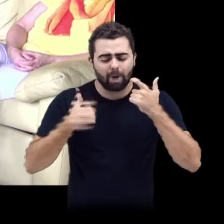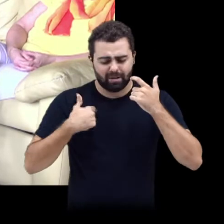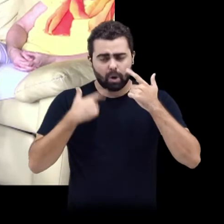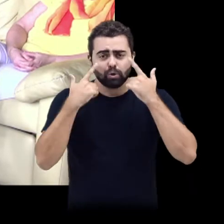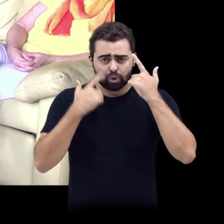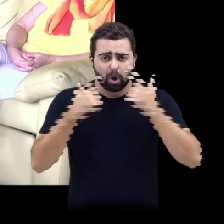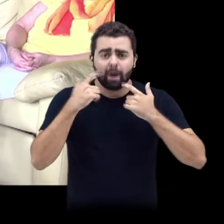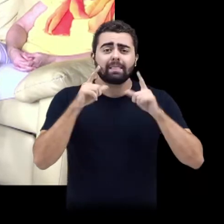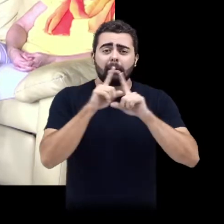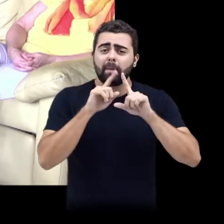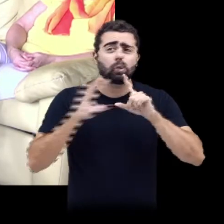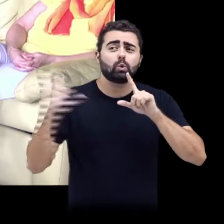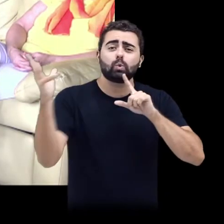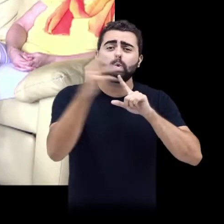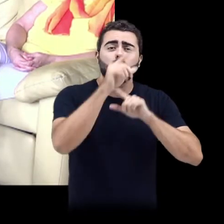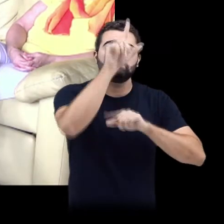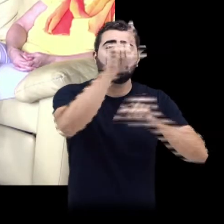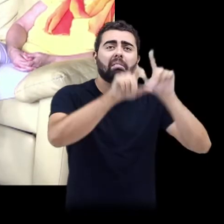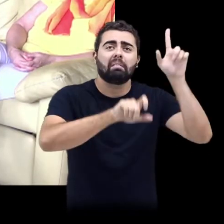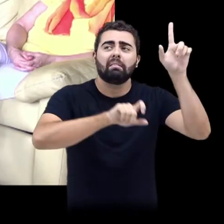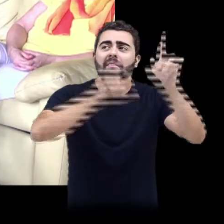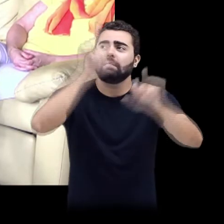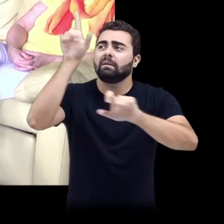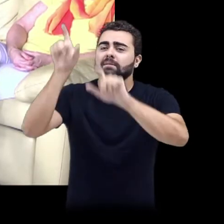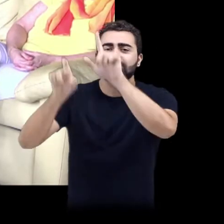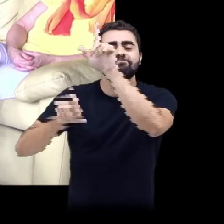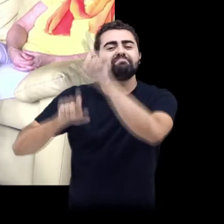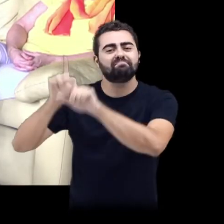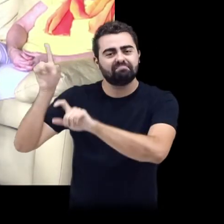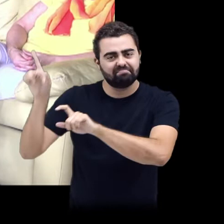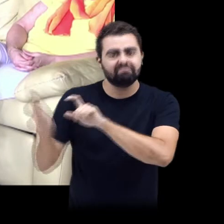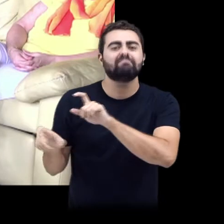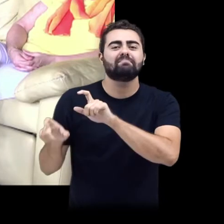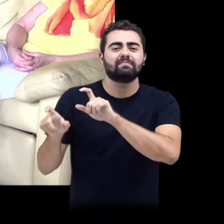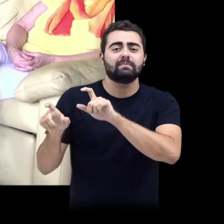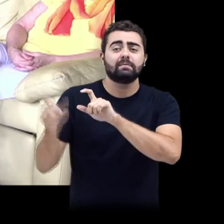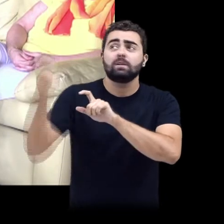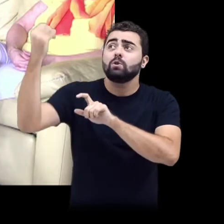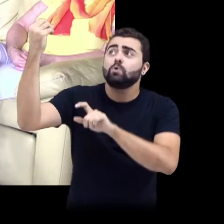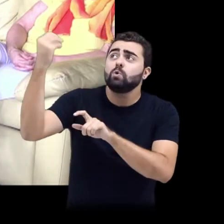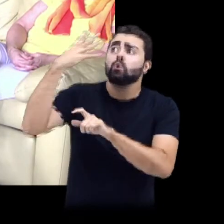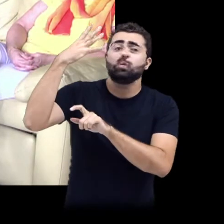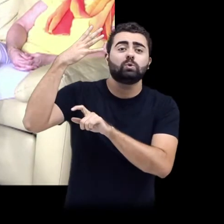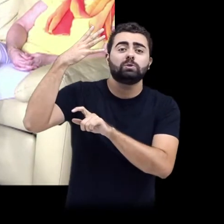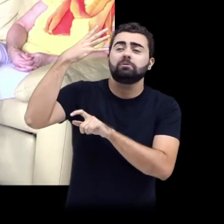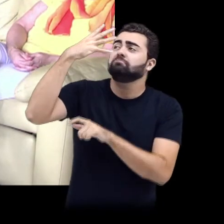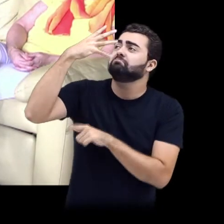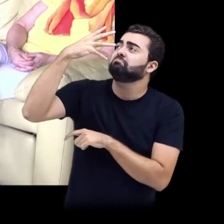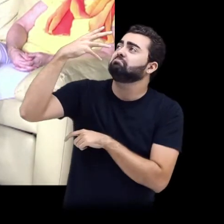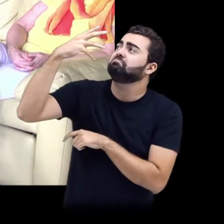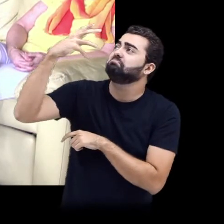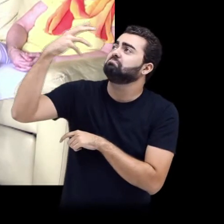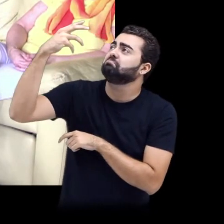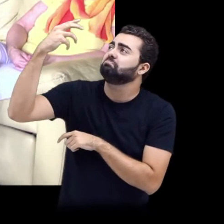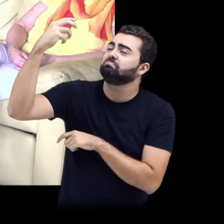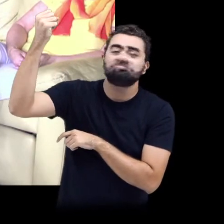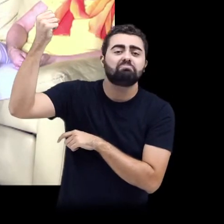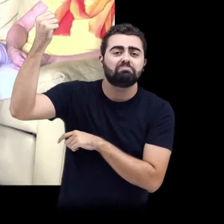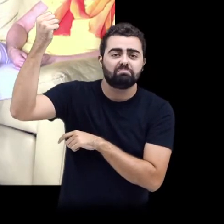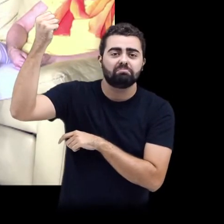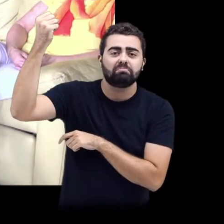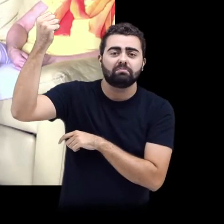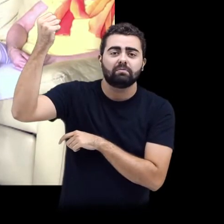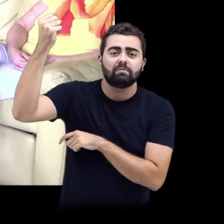Não há mais luz onde havia, e a noite chegou sem